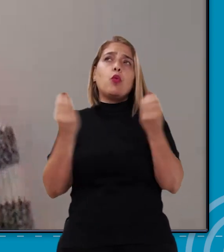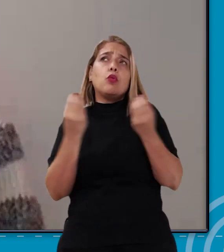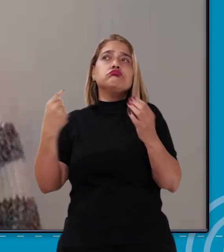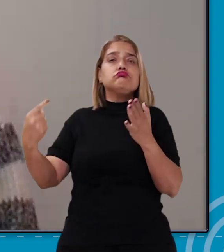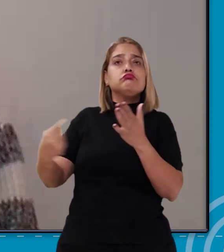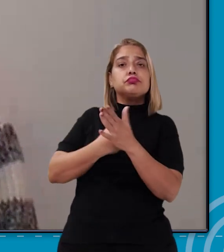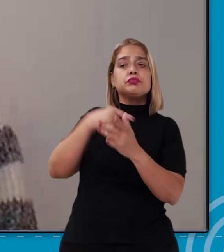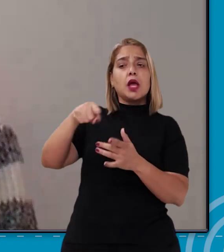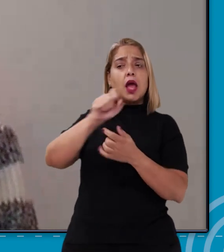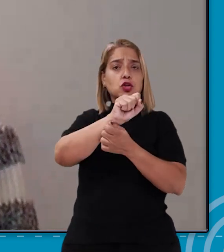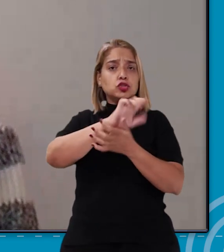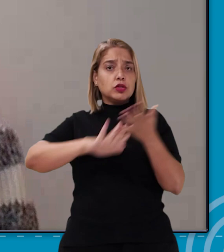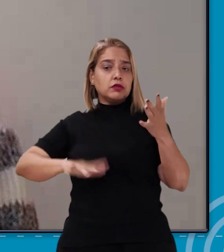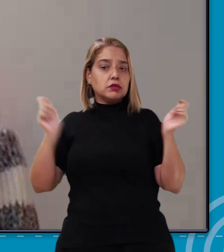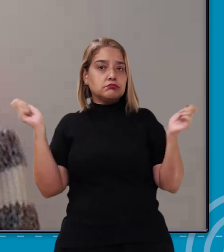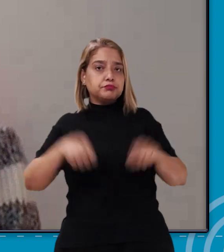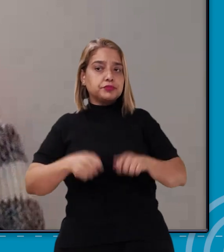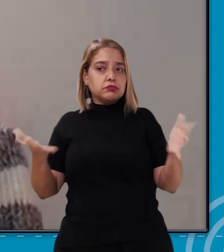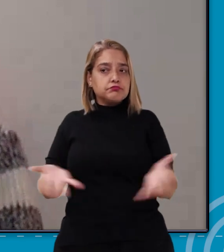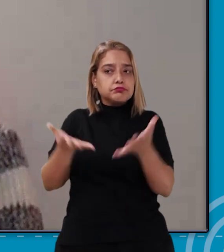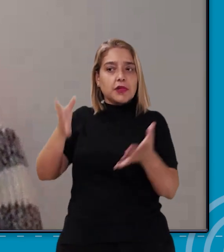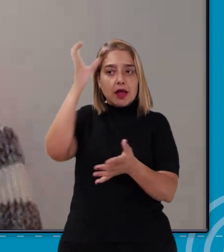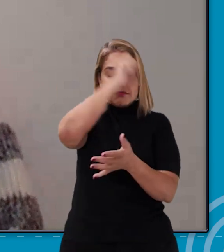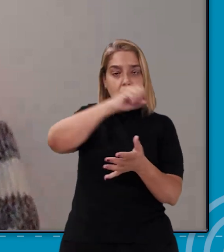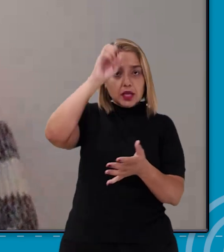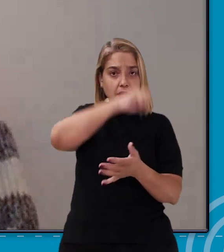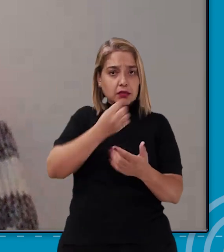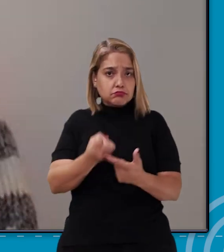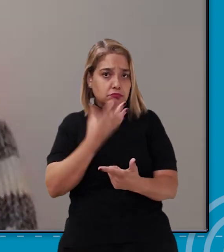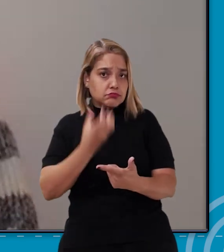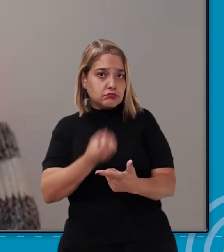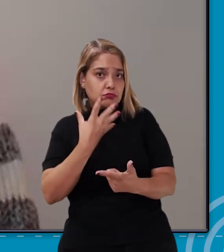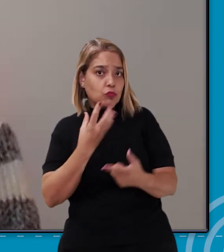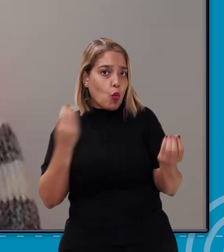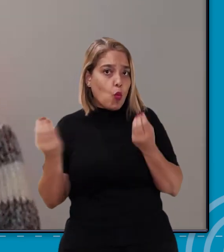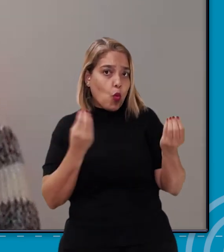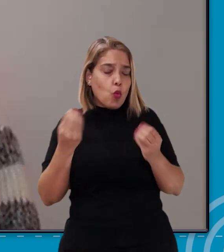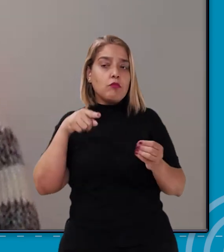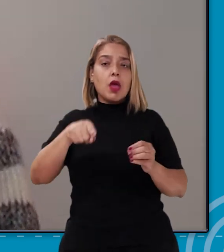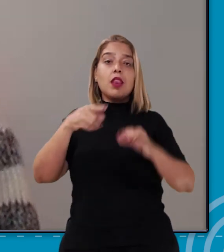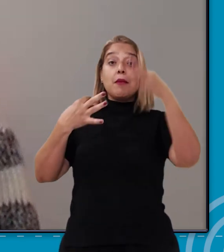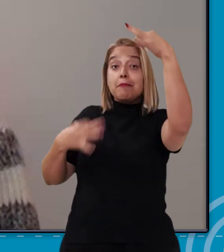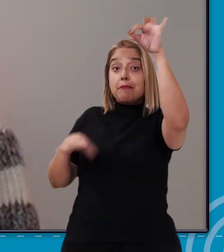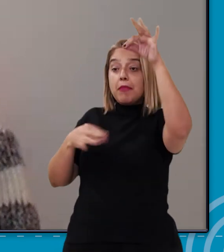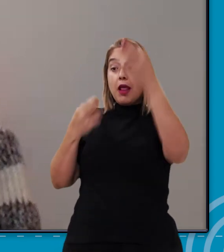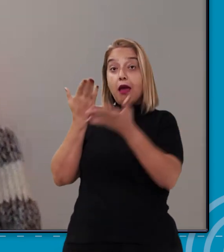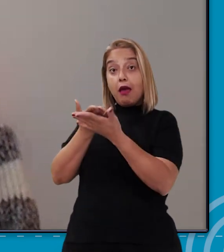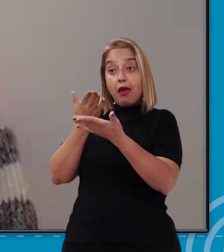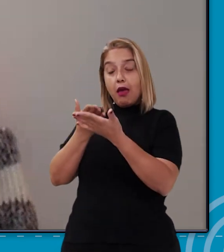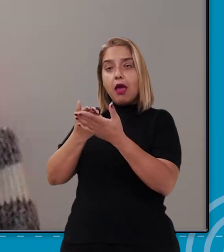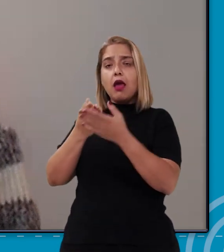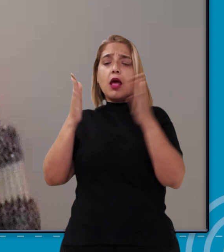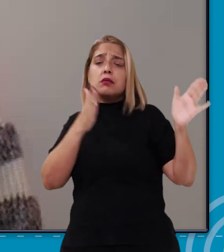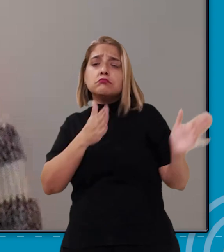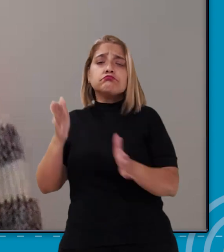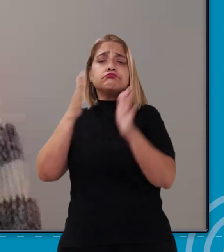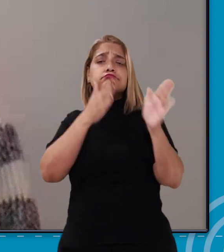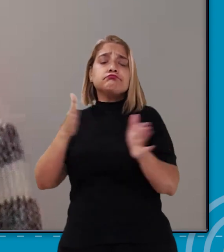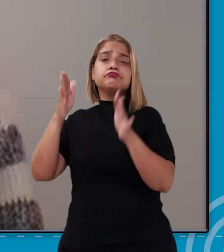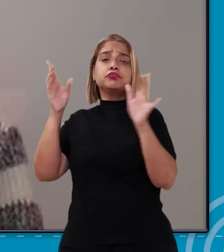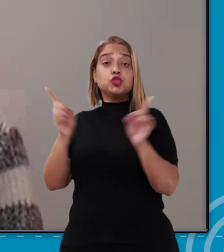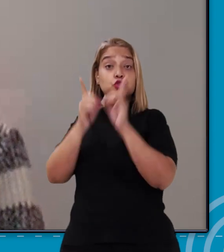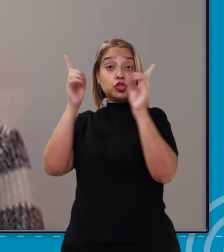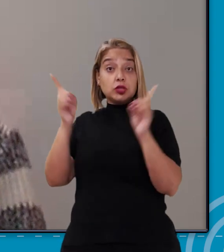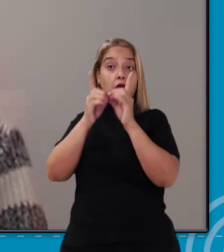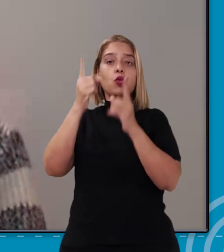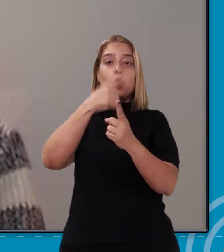o professor precisa se perguntar: essa atividade vai realmente promover a alfabetização? Esse plano de aula ou